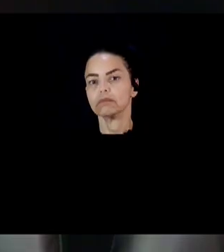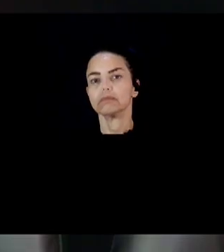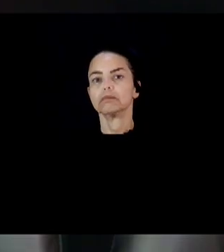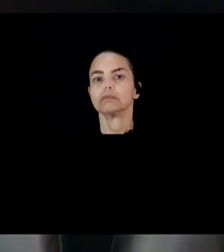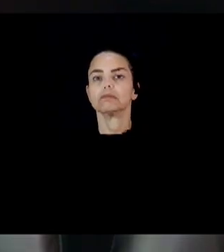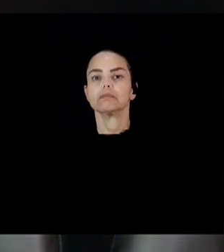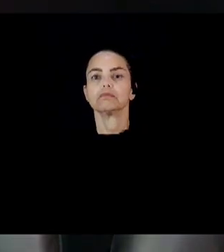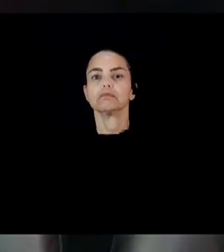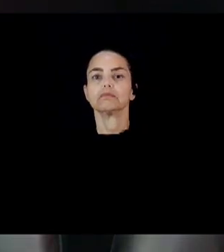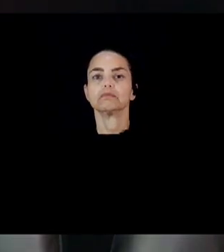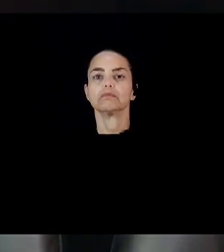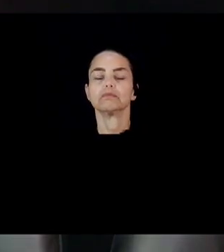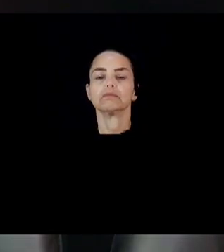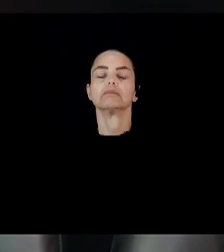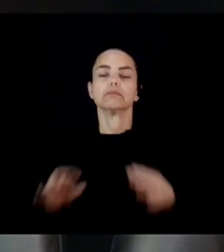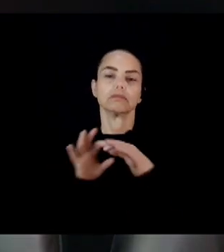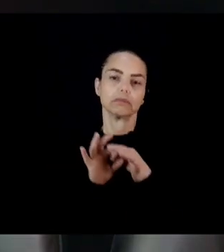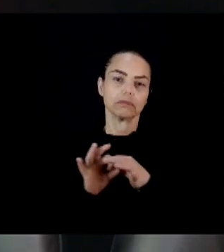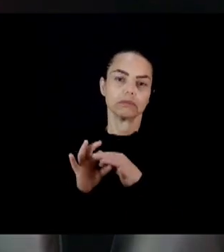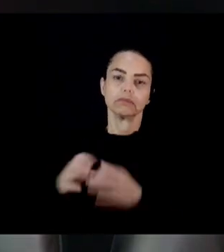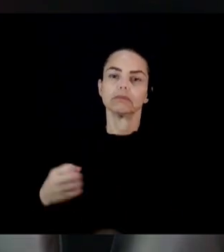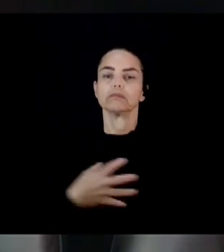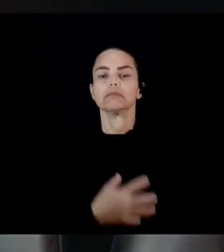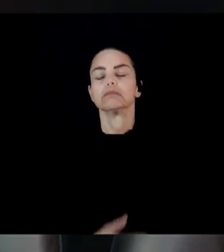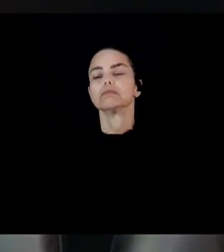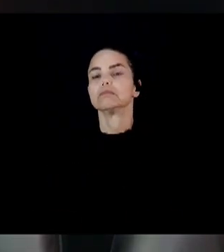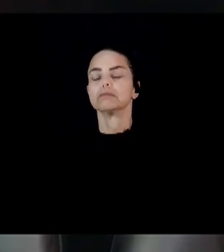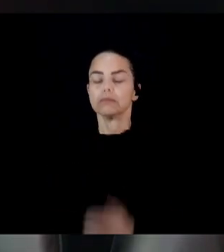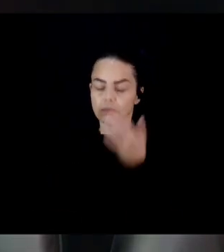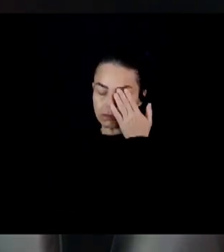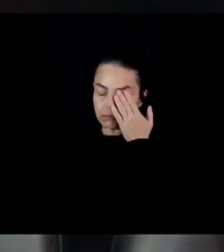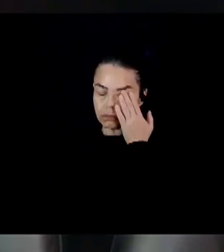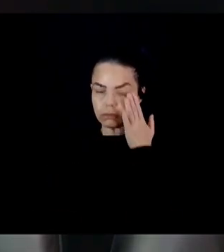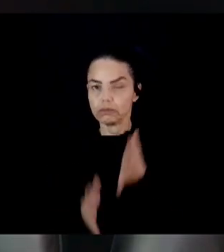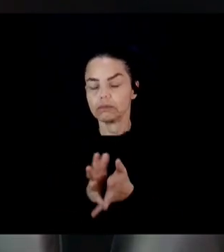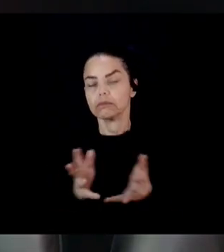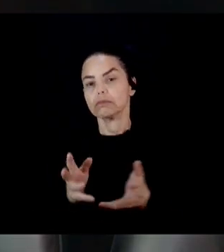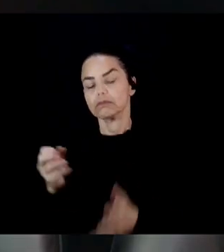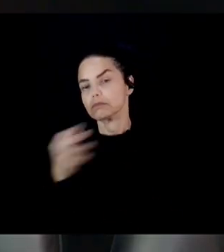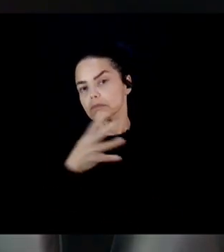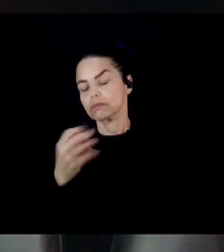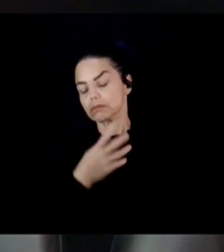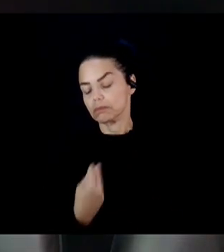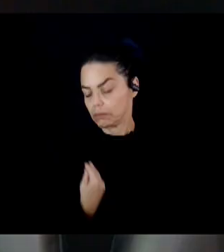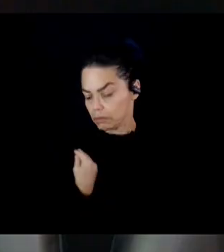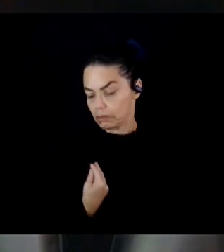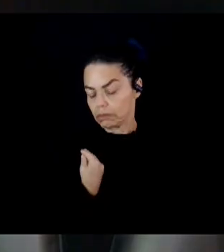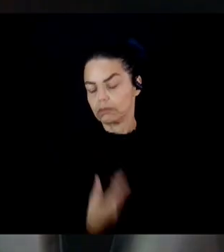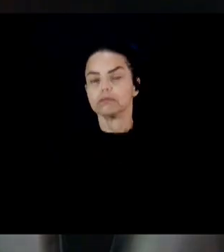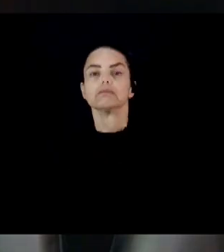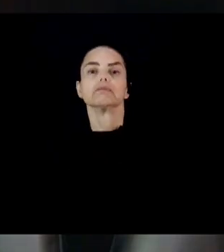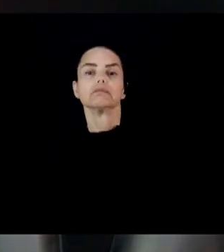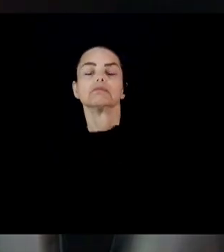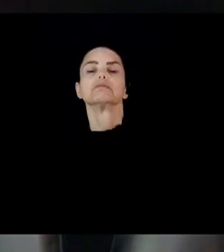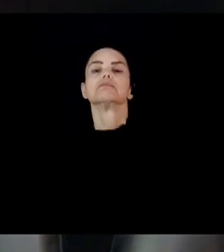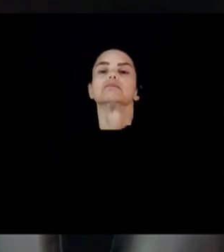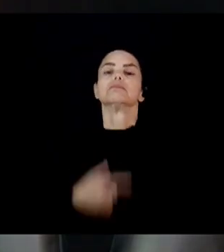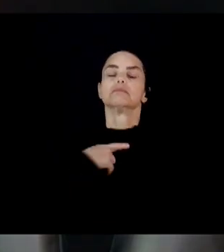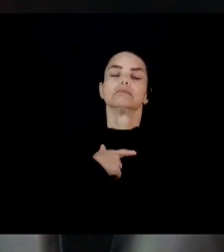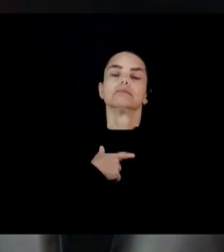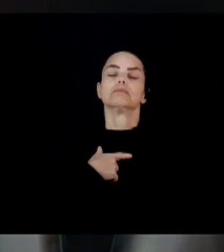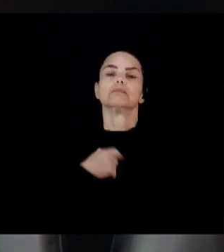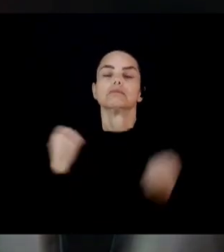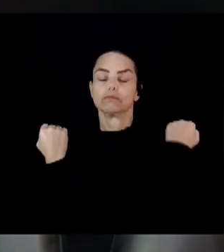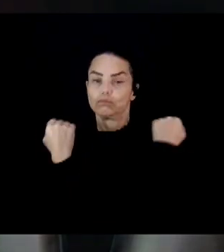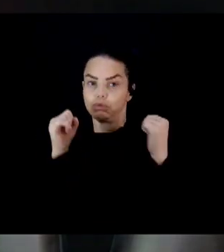novas conexões, nós temos que trazer coisas inéditas para a nossa vida. Então, além da atividade física,